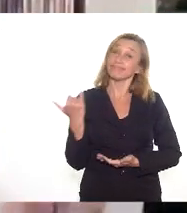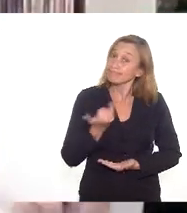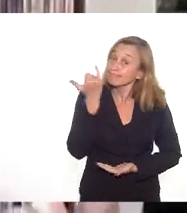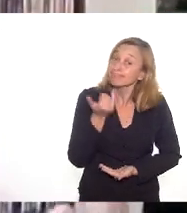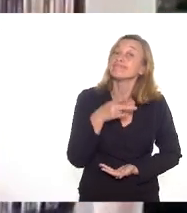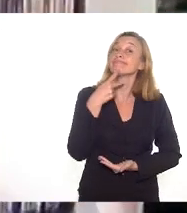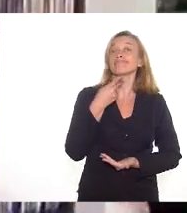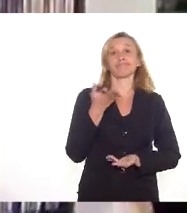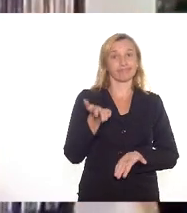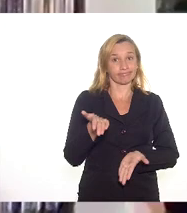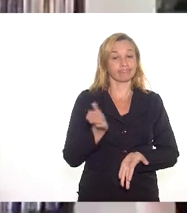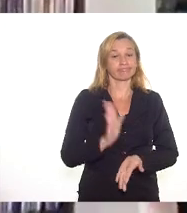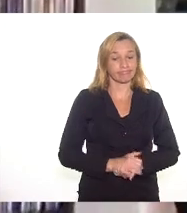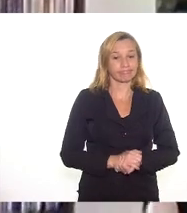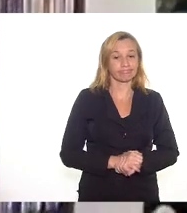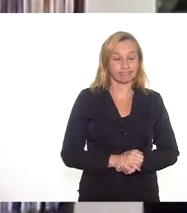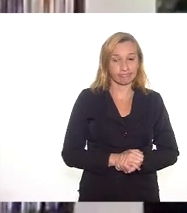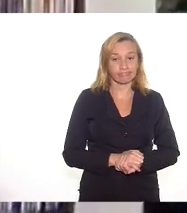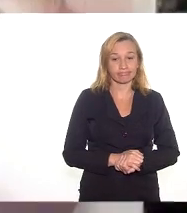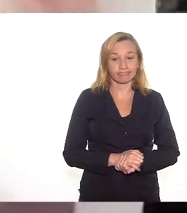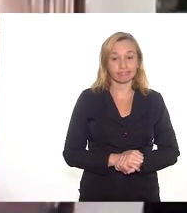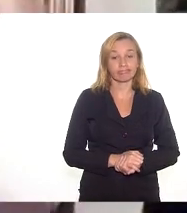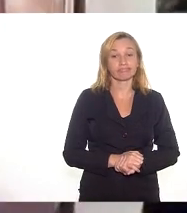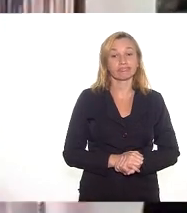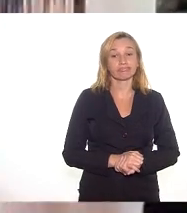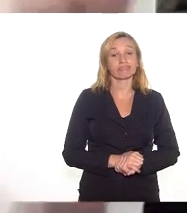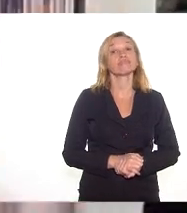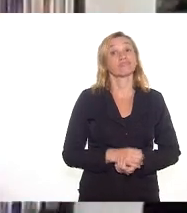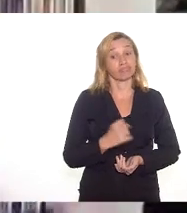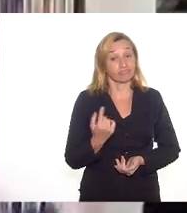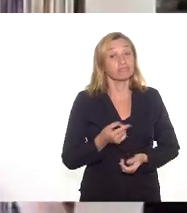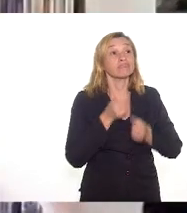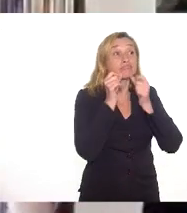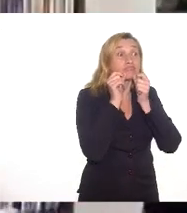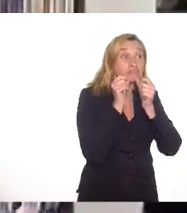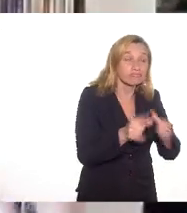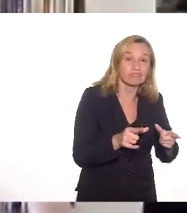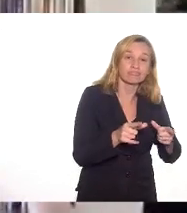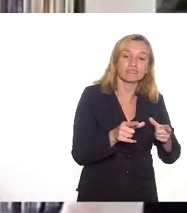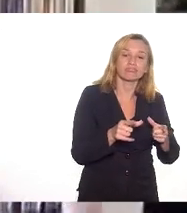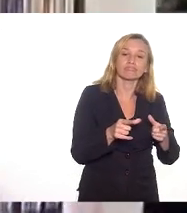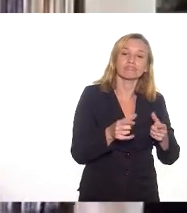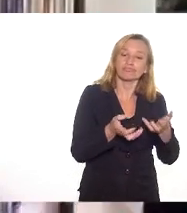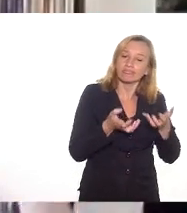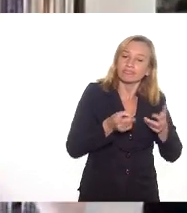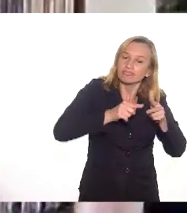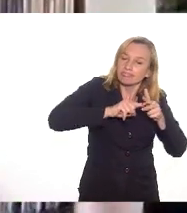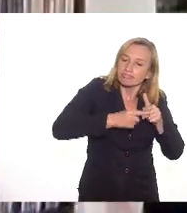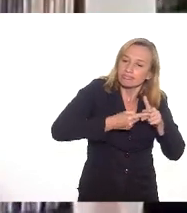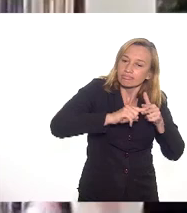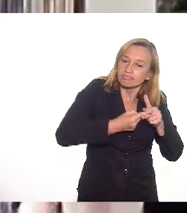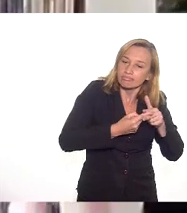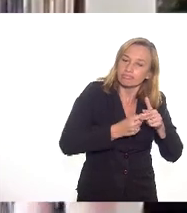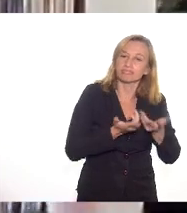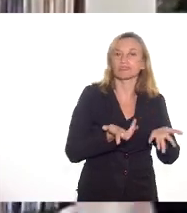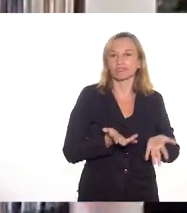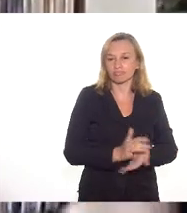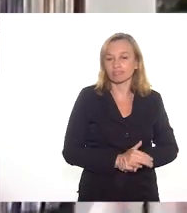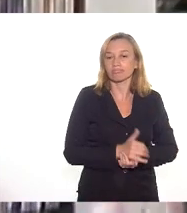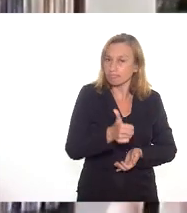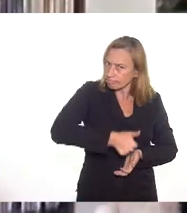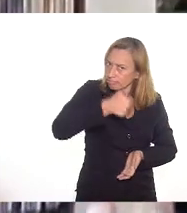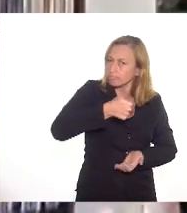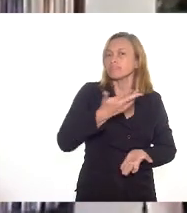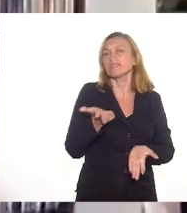importante ser colocado isso. Nós fazemos a crítica tentando aperfeiçoar, corrigir e